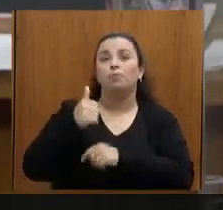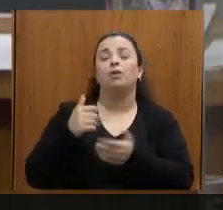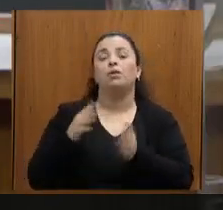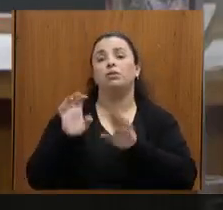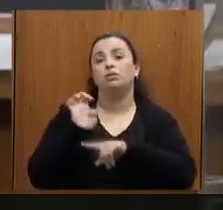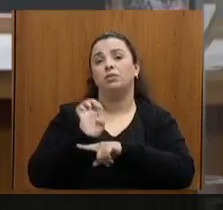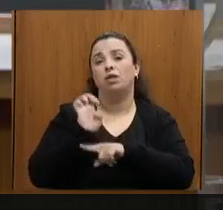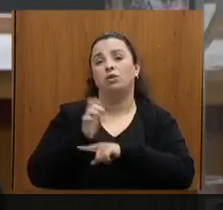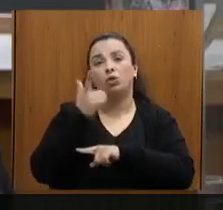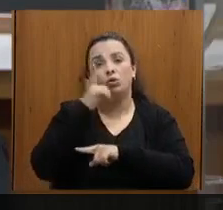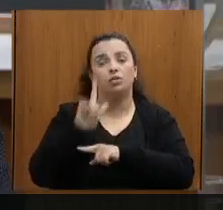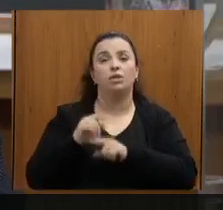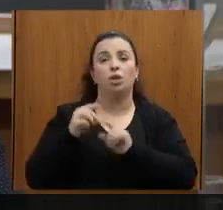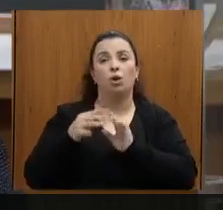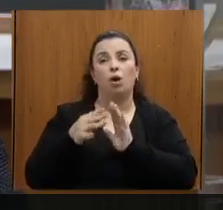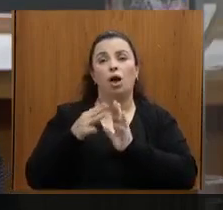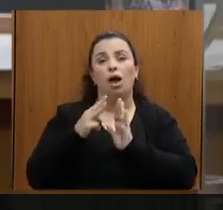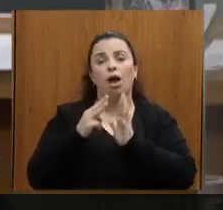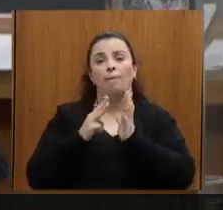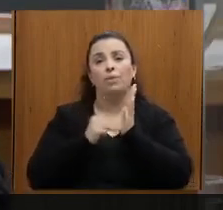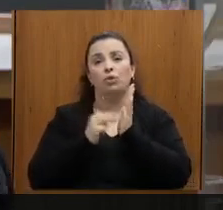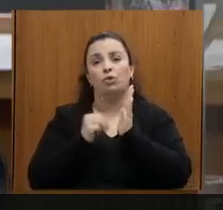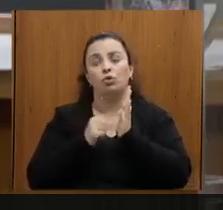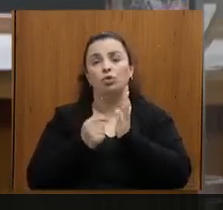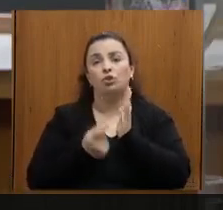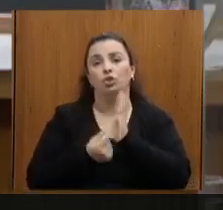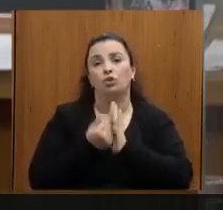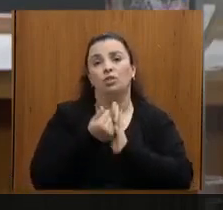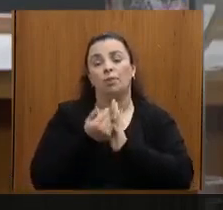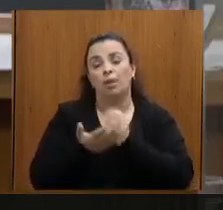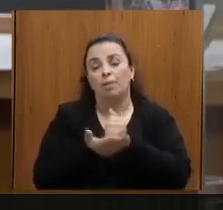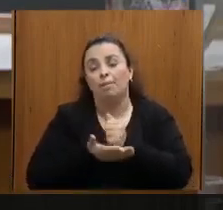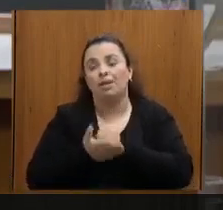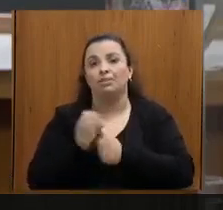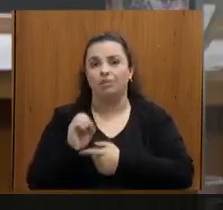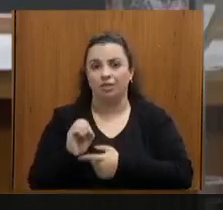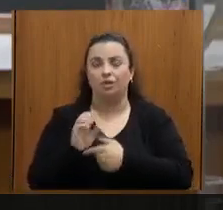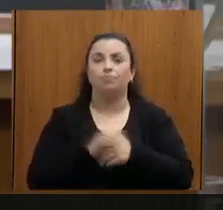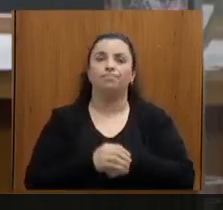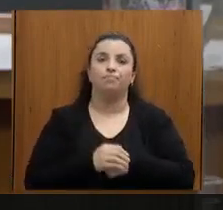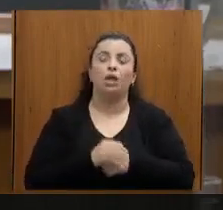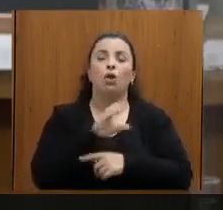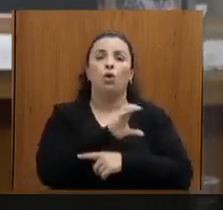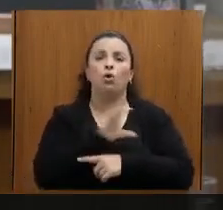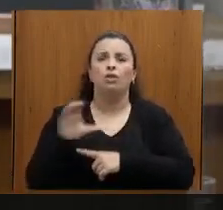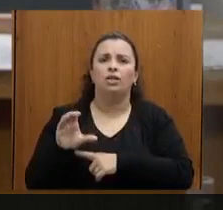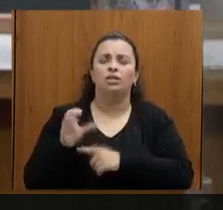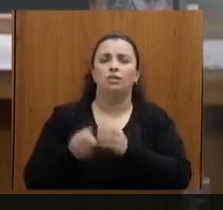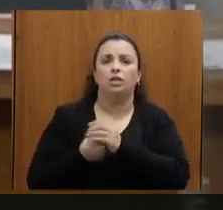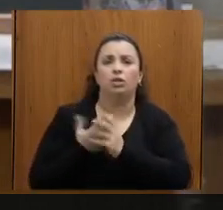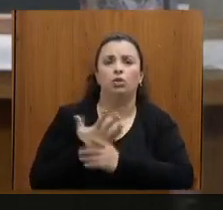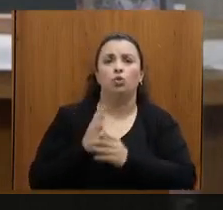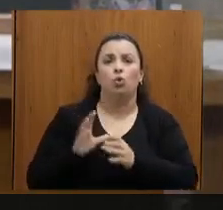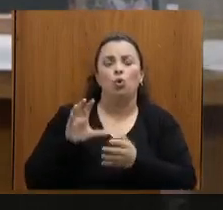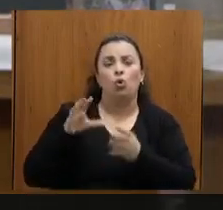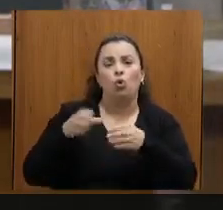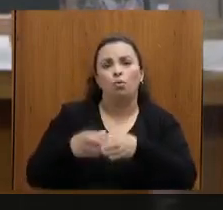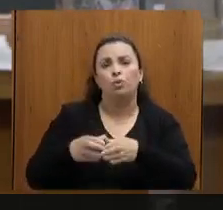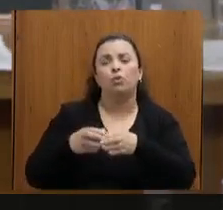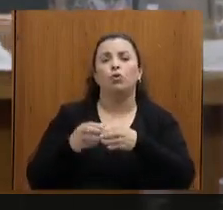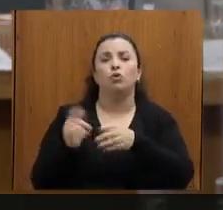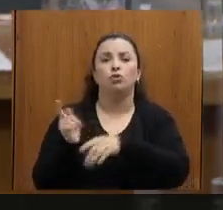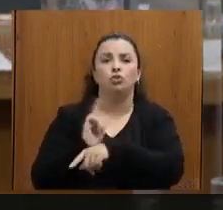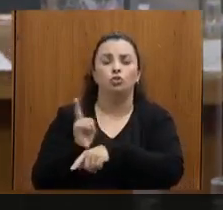implantar a metodologia de orçamento base zero. A coordenação e criação do Comitê Gestor de Captação de Recursos e